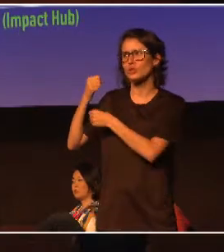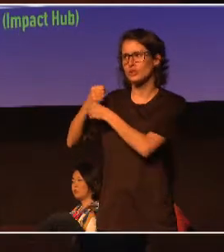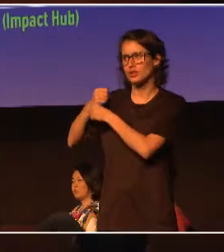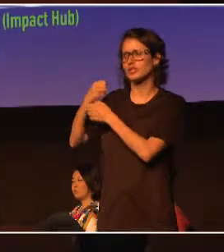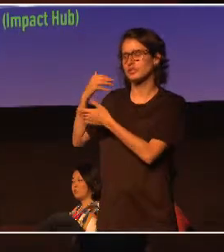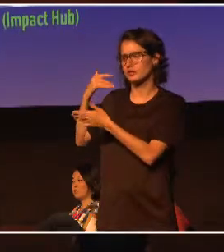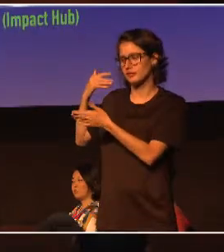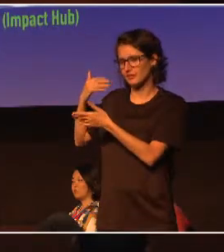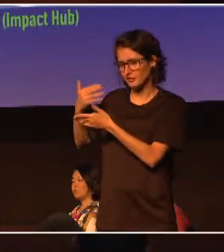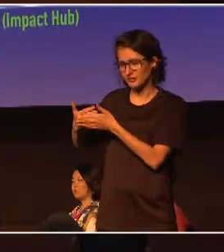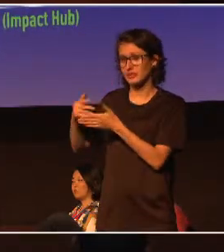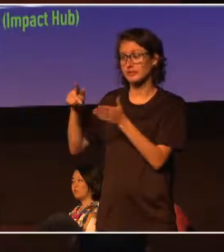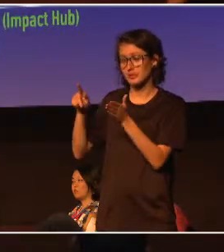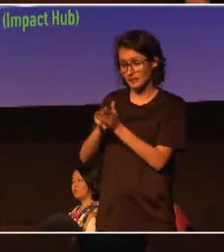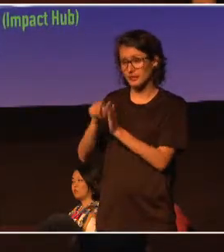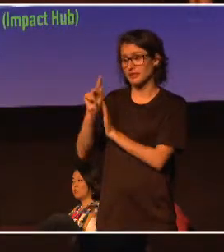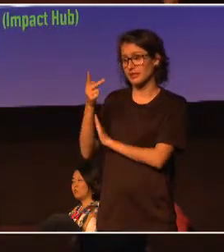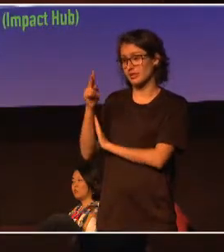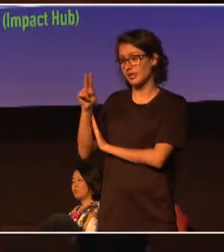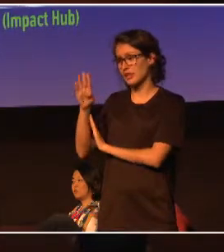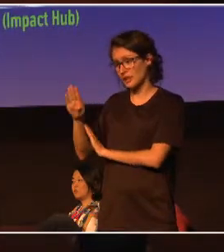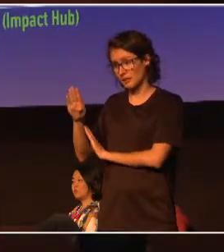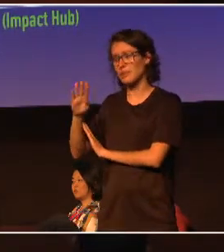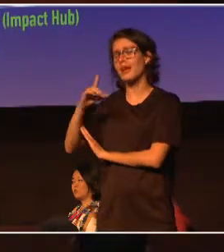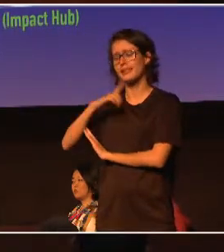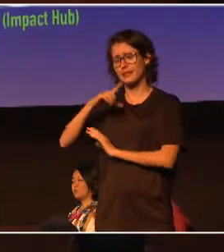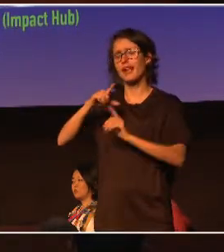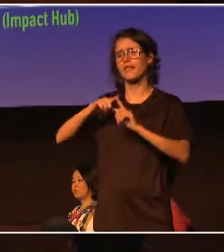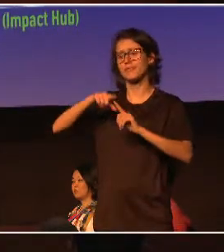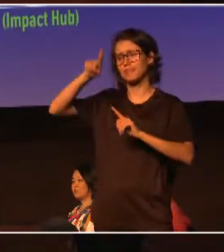de comunidade do Hub Global, a gente viveu muitos altos e